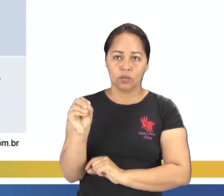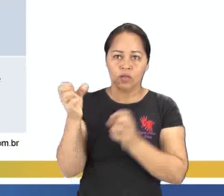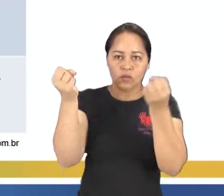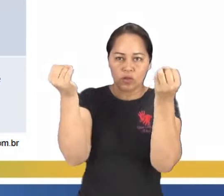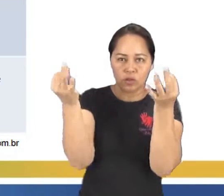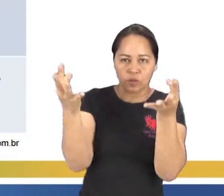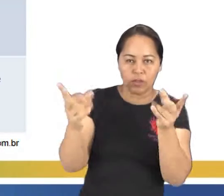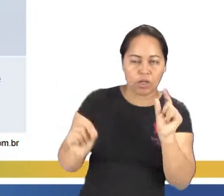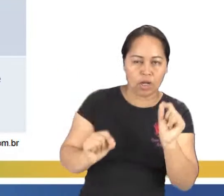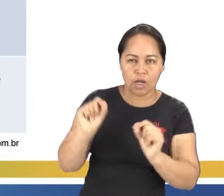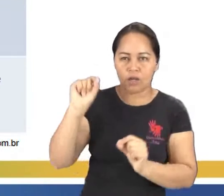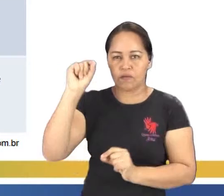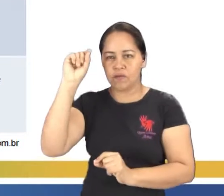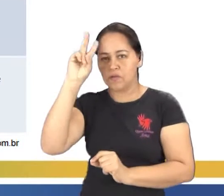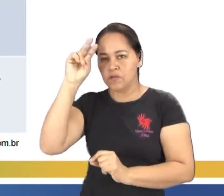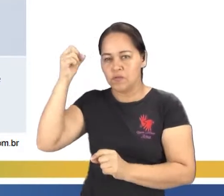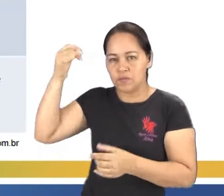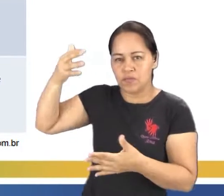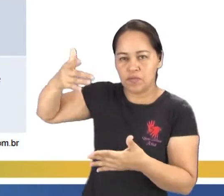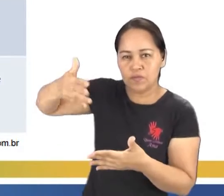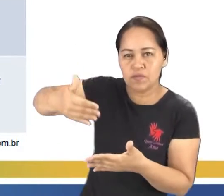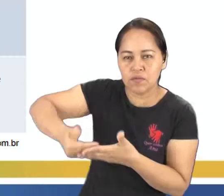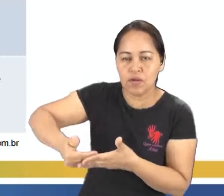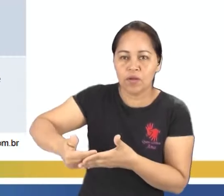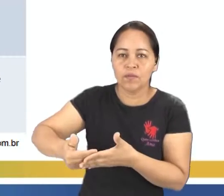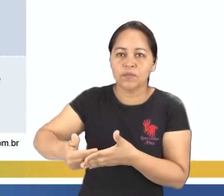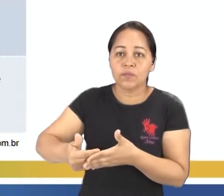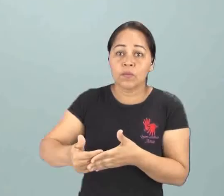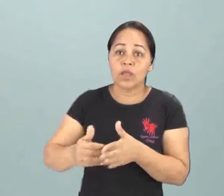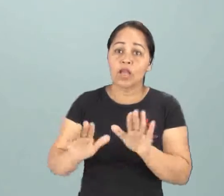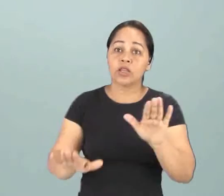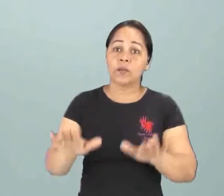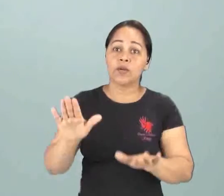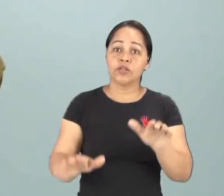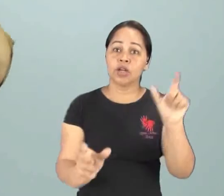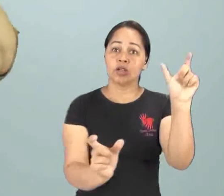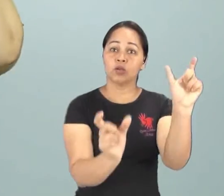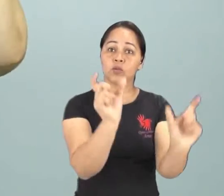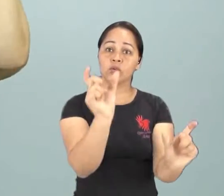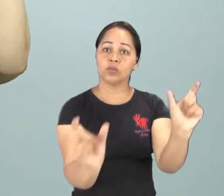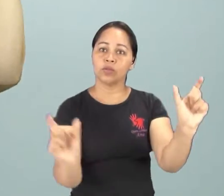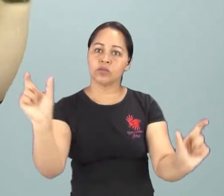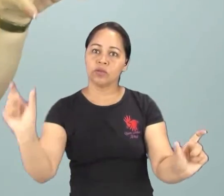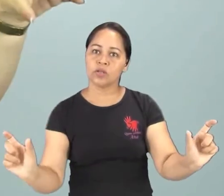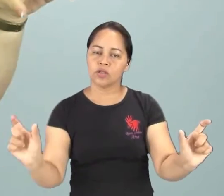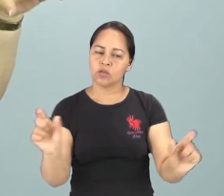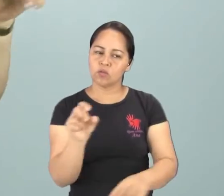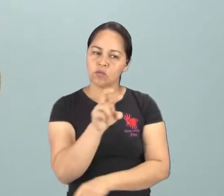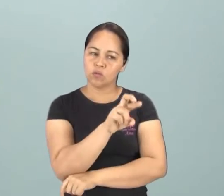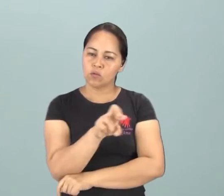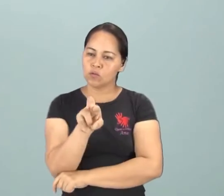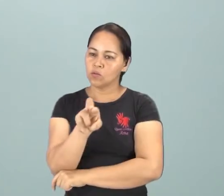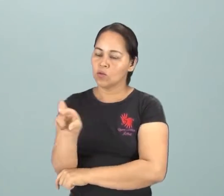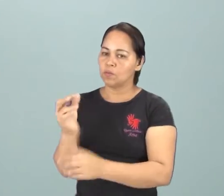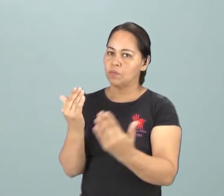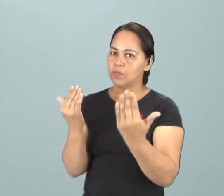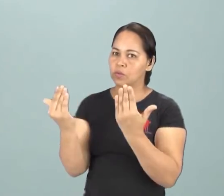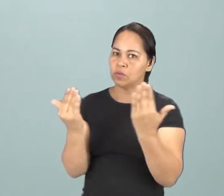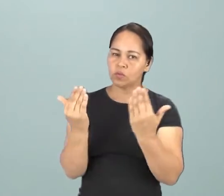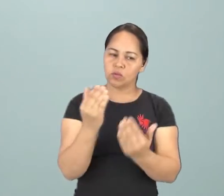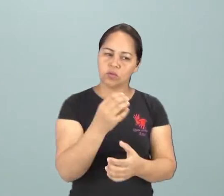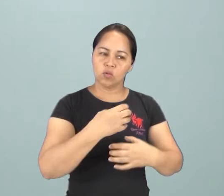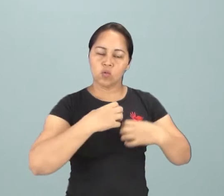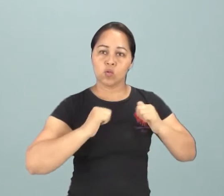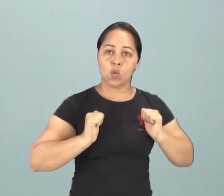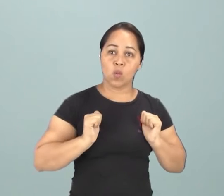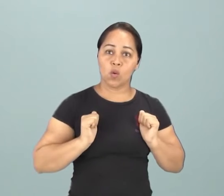histórias, eles eram decorrentes do caráter dos personagens. Então, uma análise psicológica. No